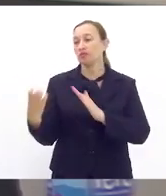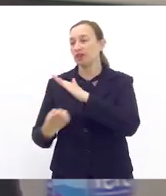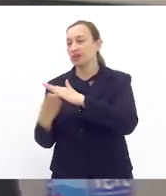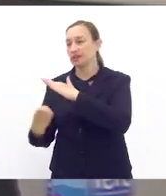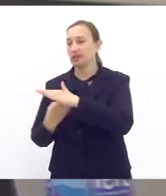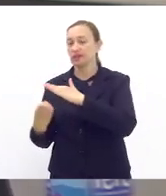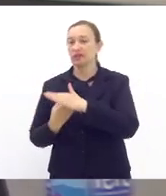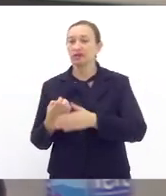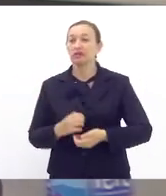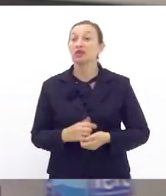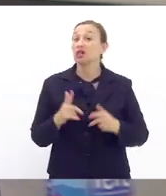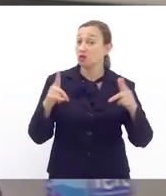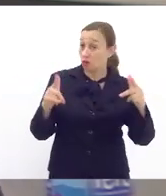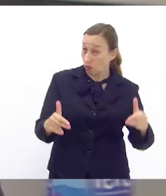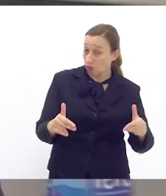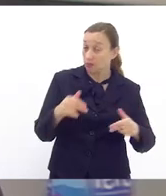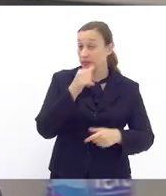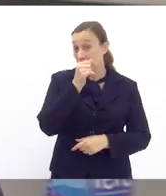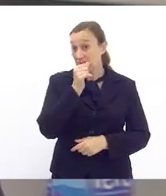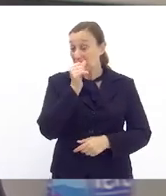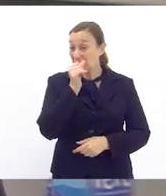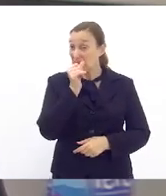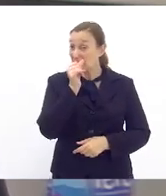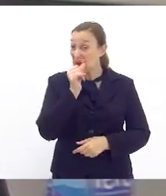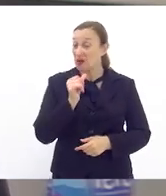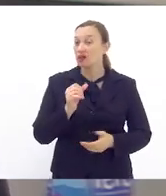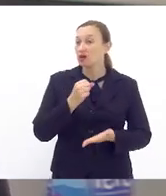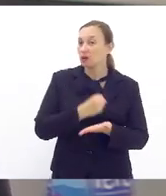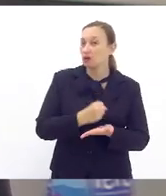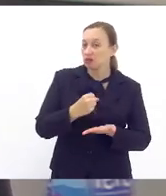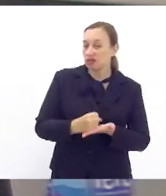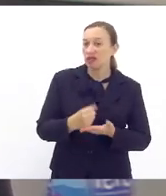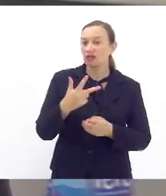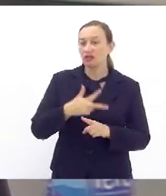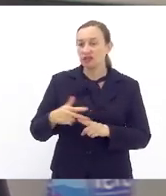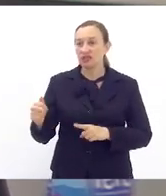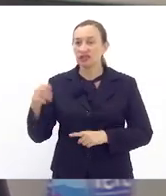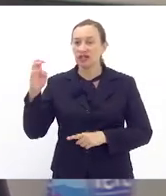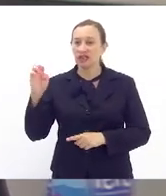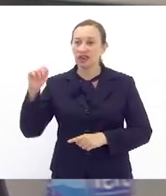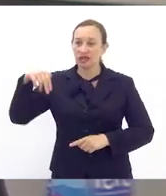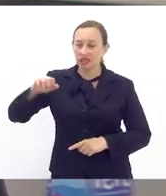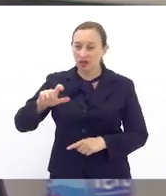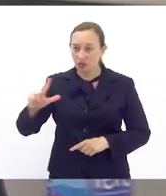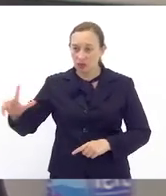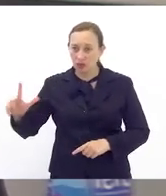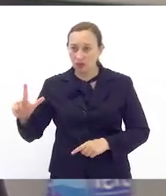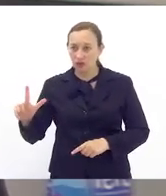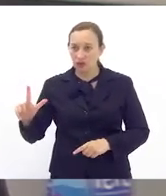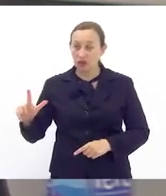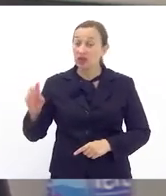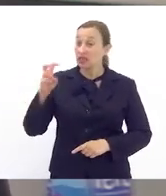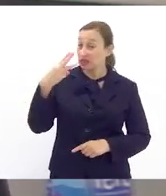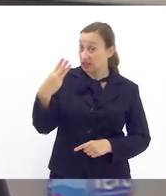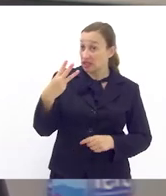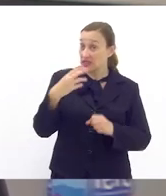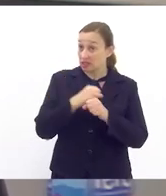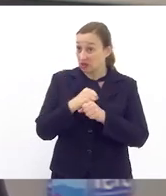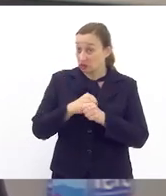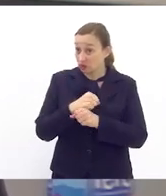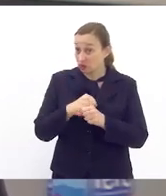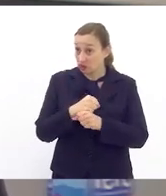da mesma forma vencendo o contrato da enel daqui a três anos